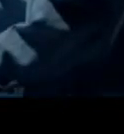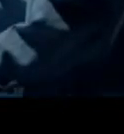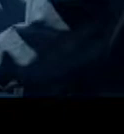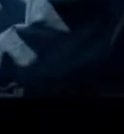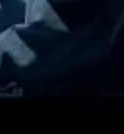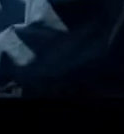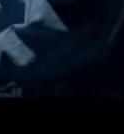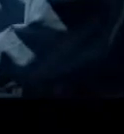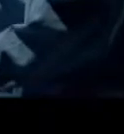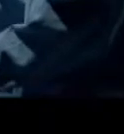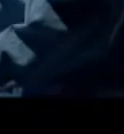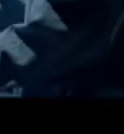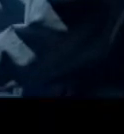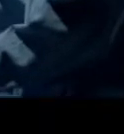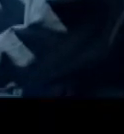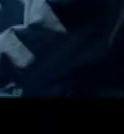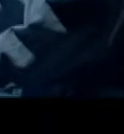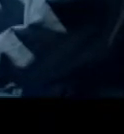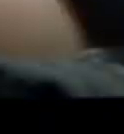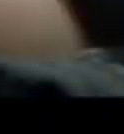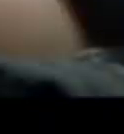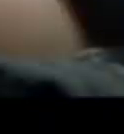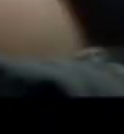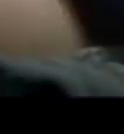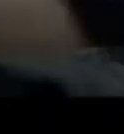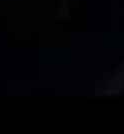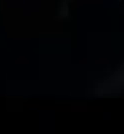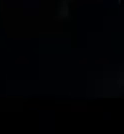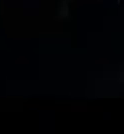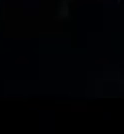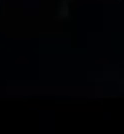Alô? Muito menos isso. Oi, tudo bem?